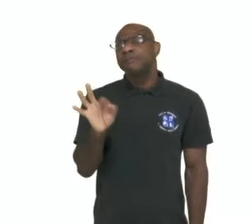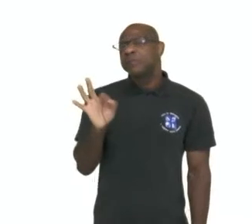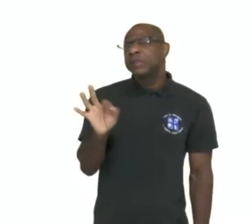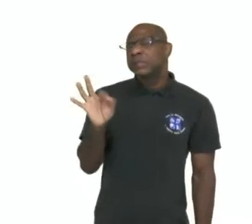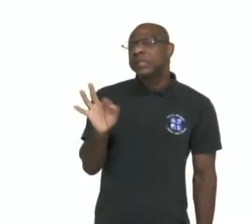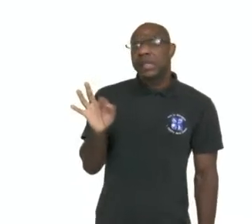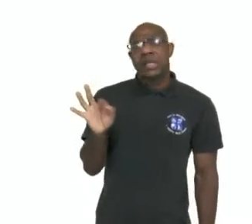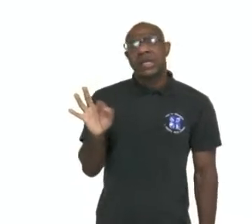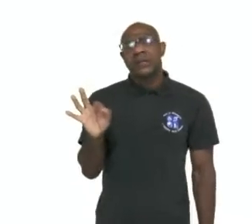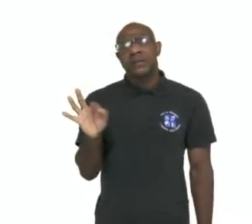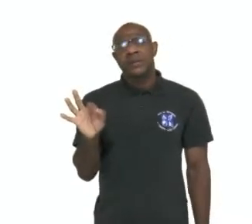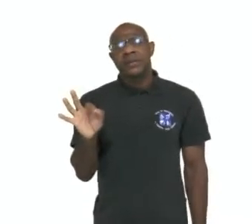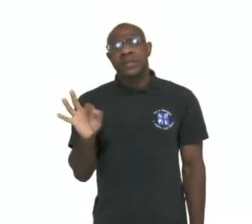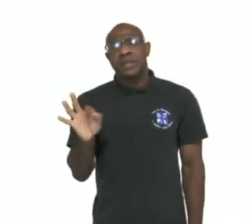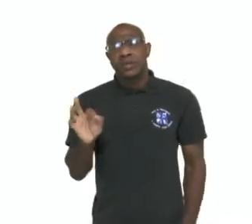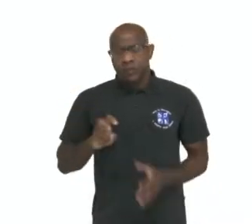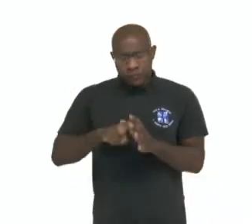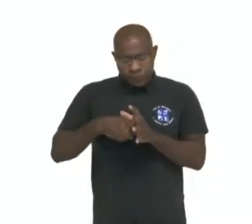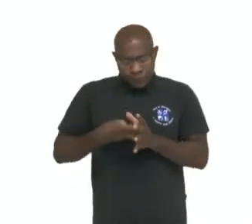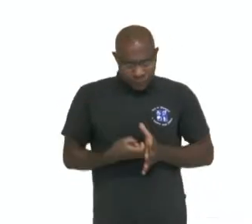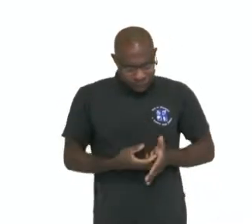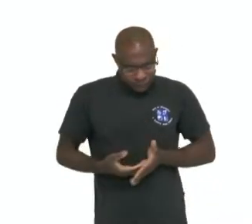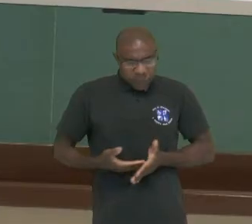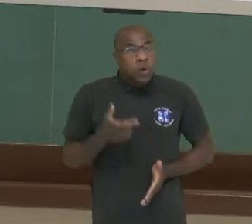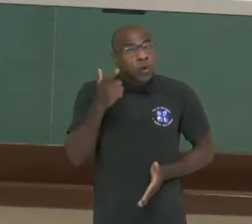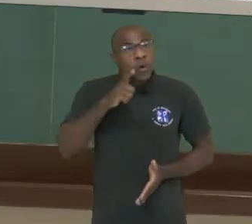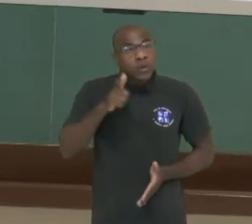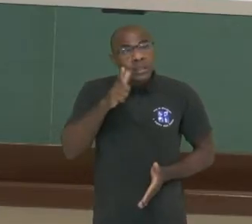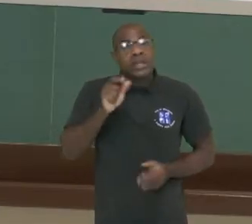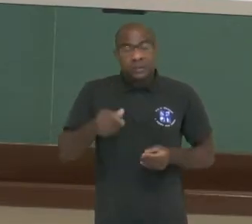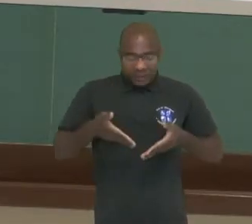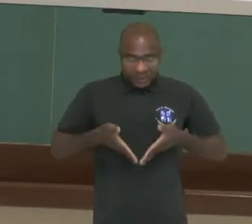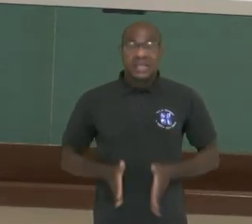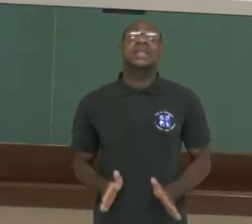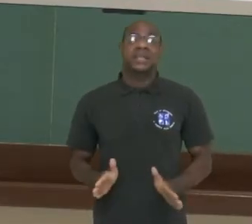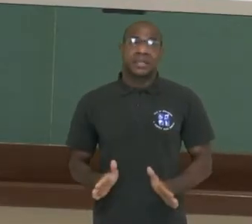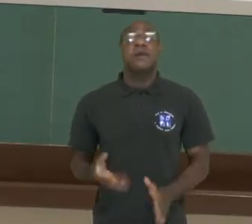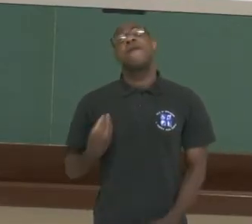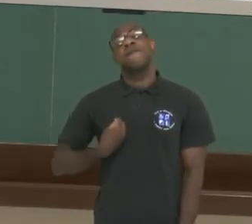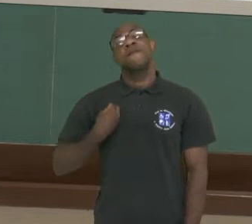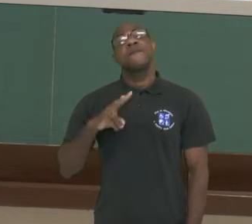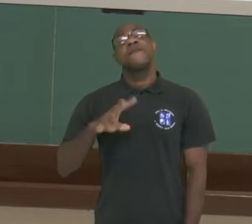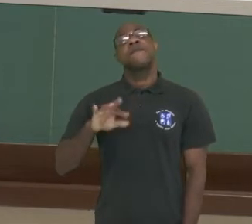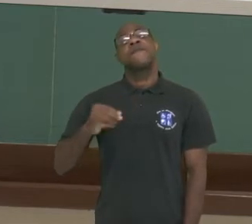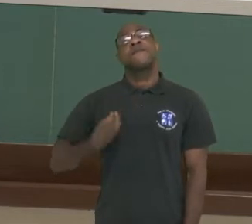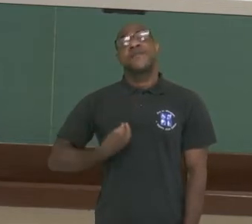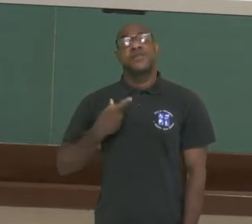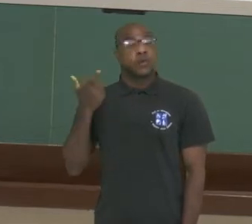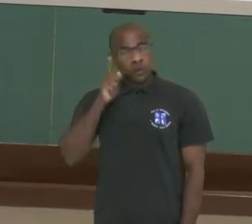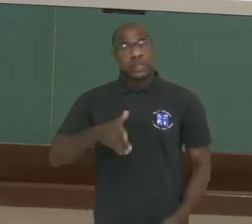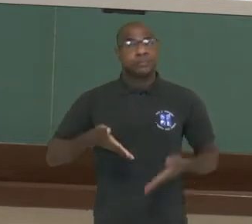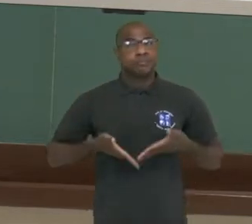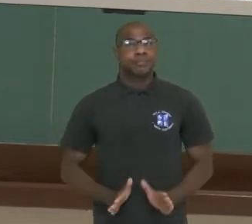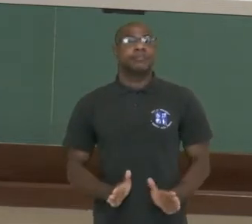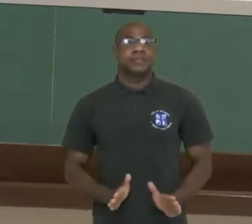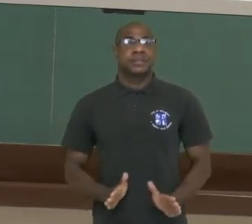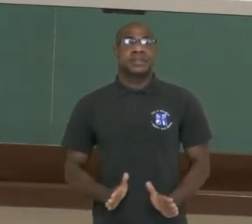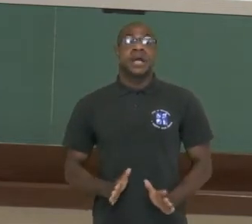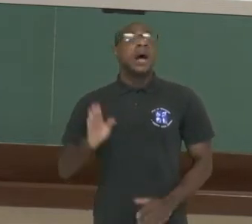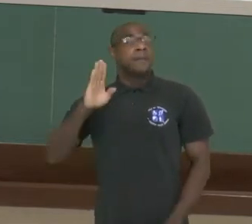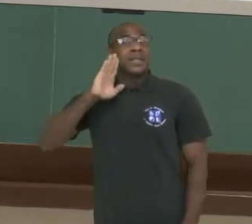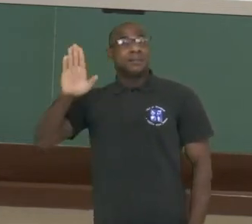2,5% dos fetos conseguem nascer vivos, ok? Uma das